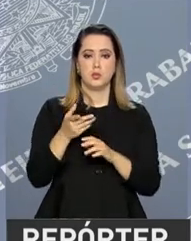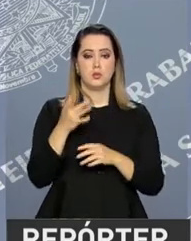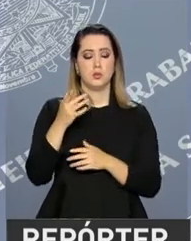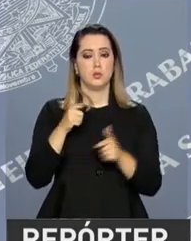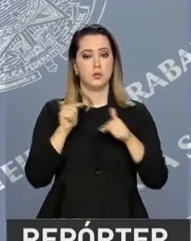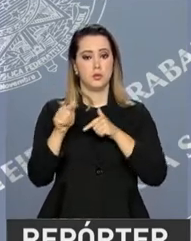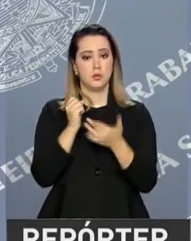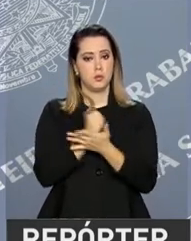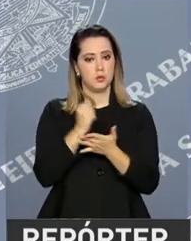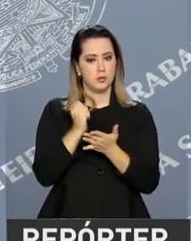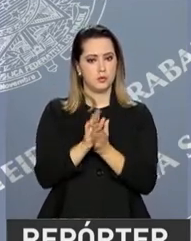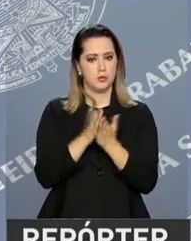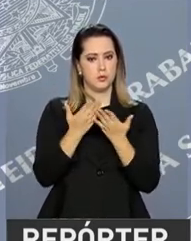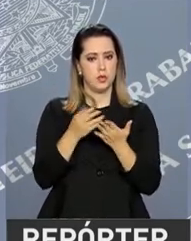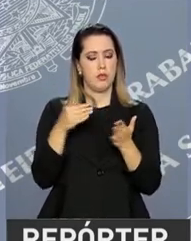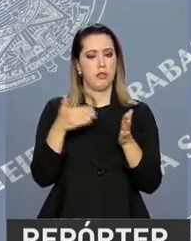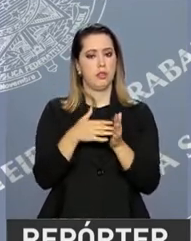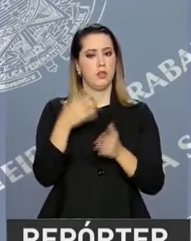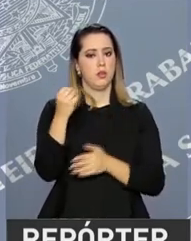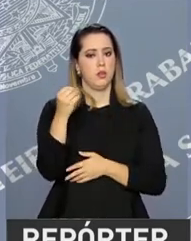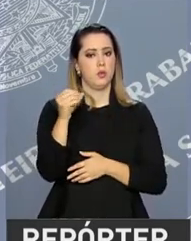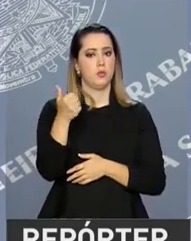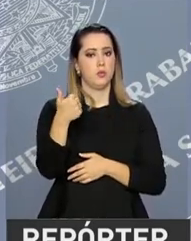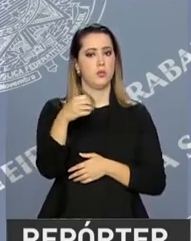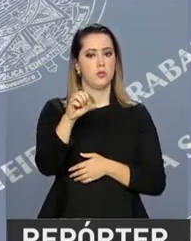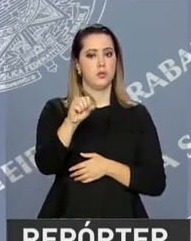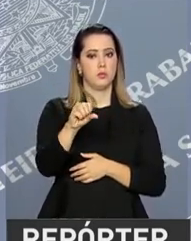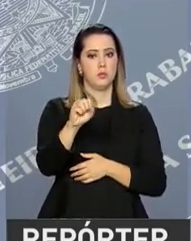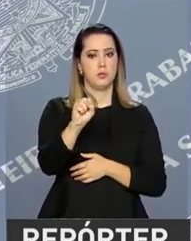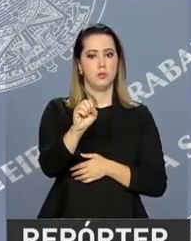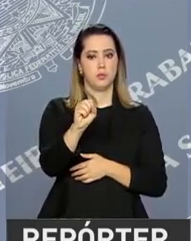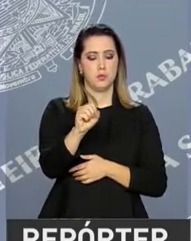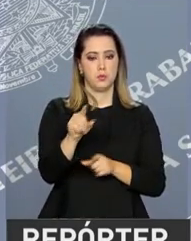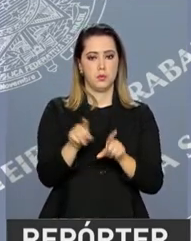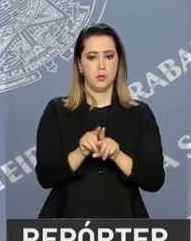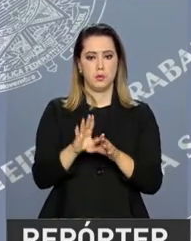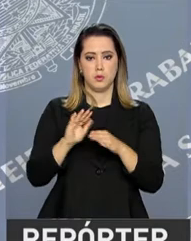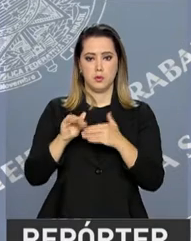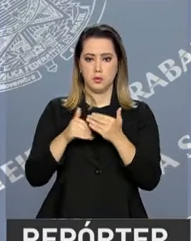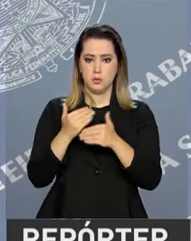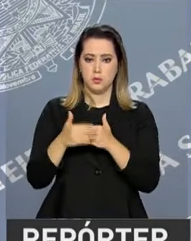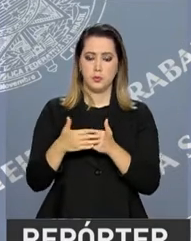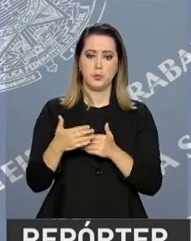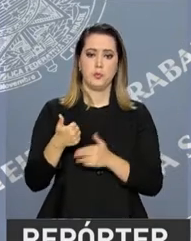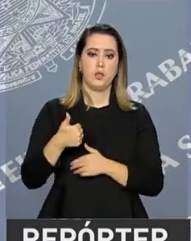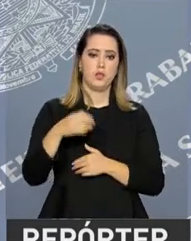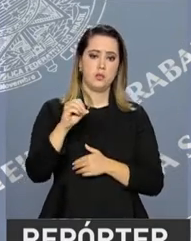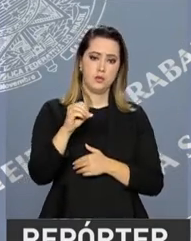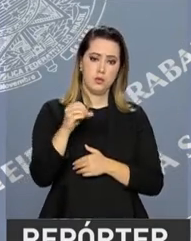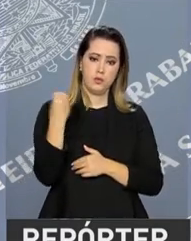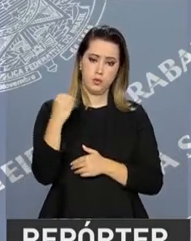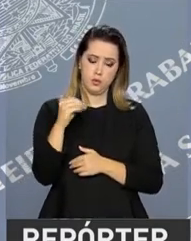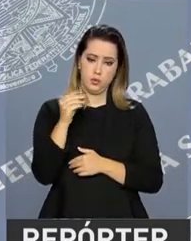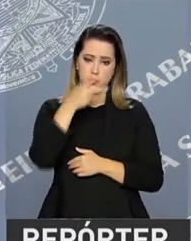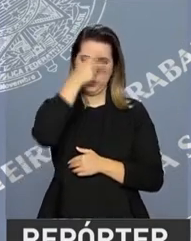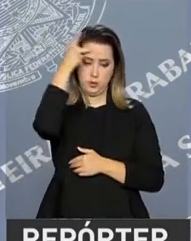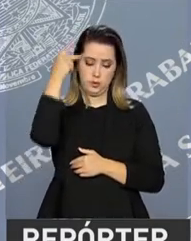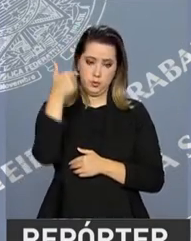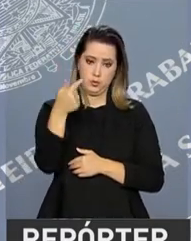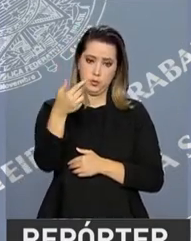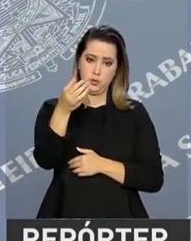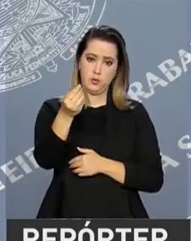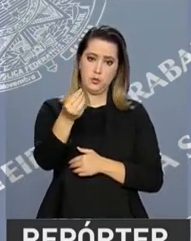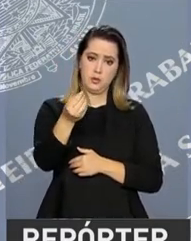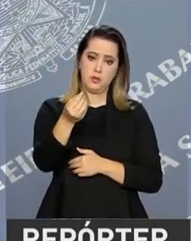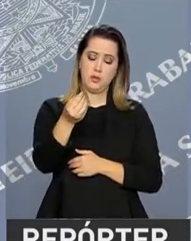carteira assinada até outubro de 1988 a partir de 19 de outubro pessoas com 70 anos